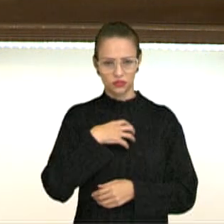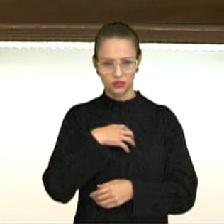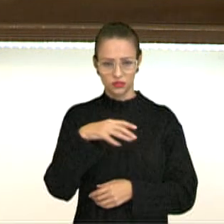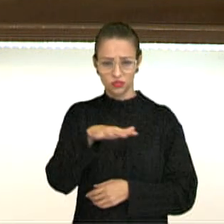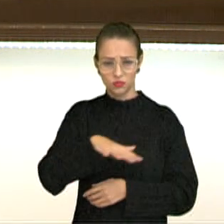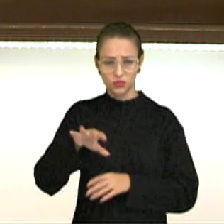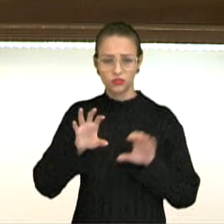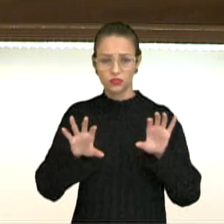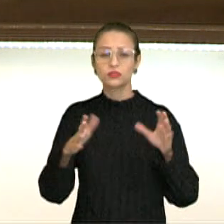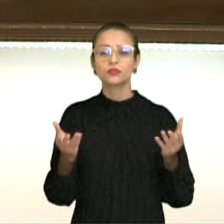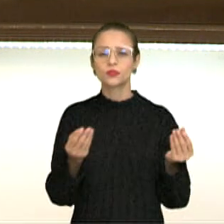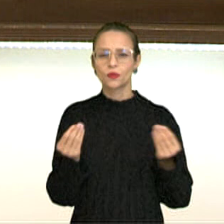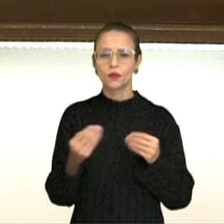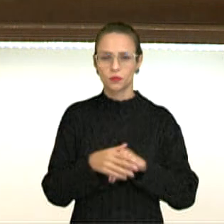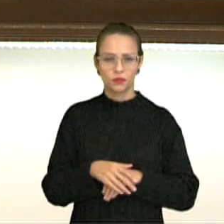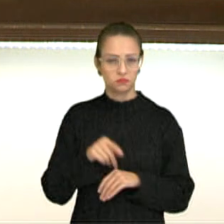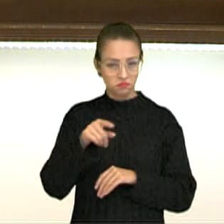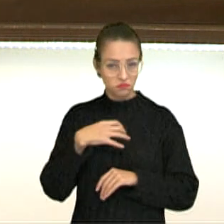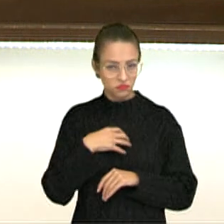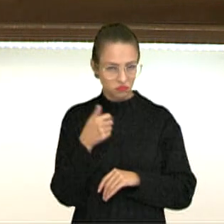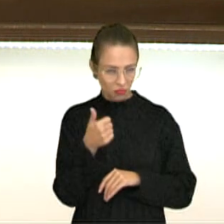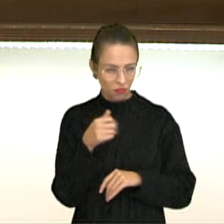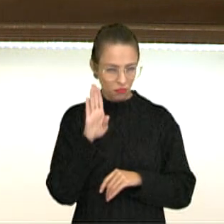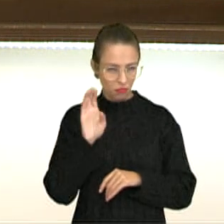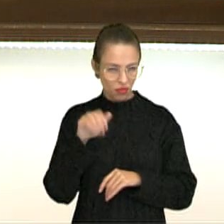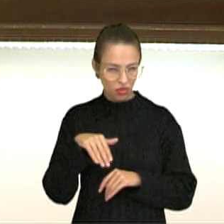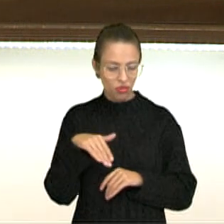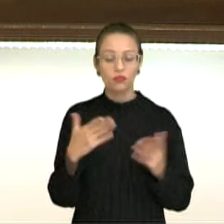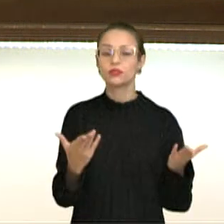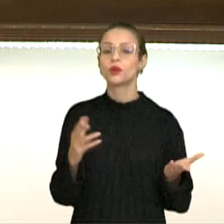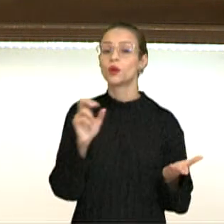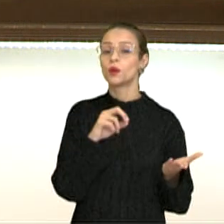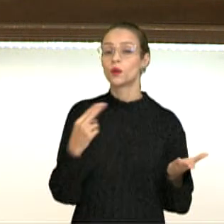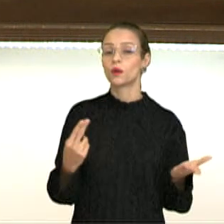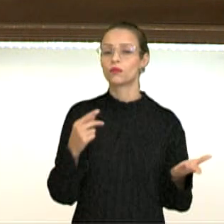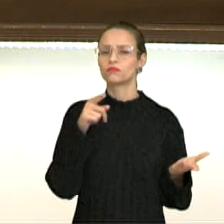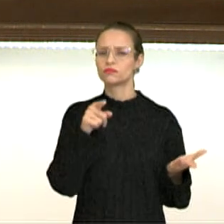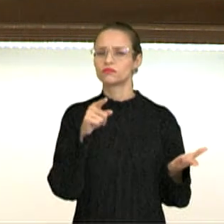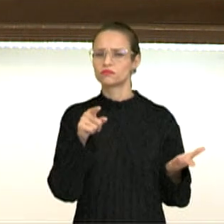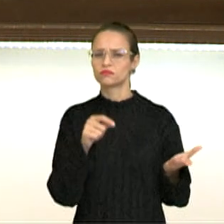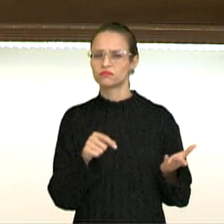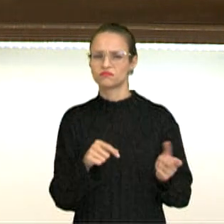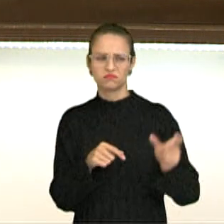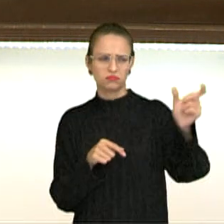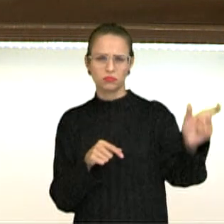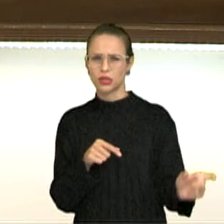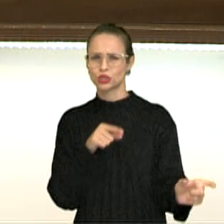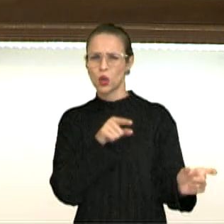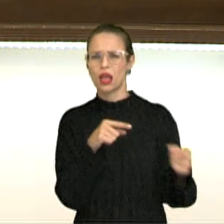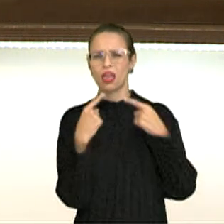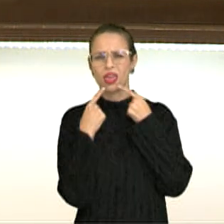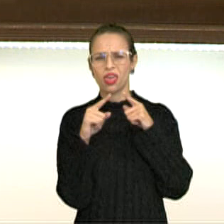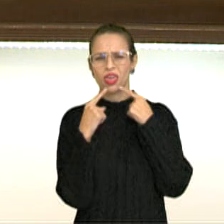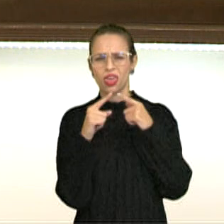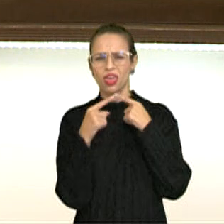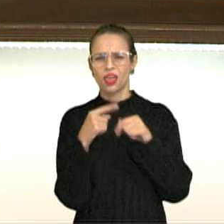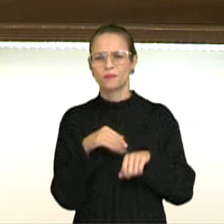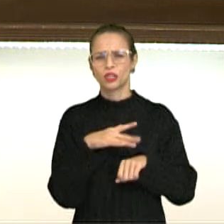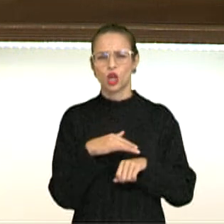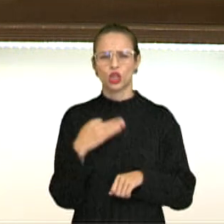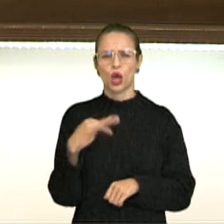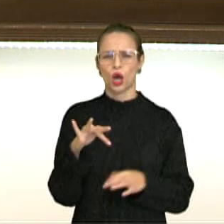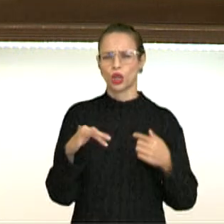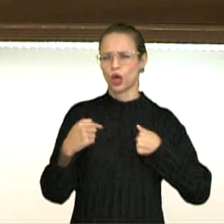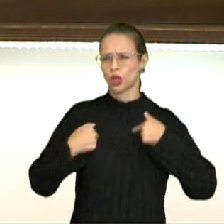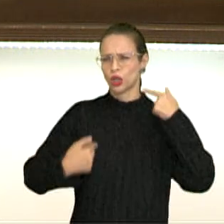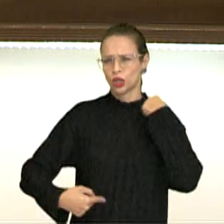ambiente dessa forma? Você se sente bem assim? Ou quando você está diante de uma pessoa que só reclama da vida, que está sempre doente, que dói aqui, que